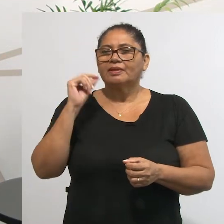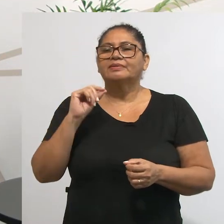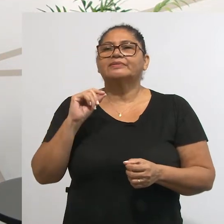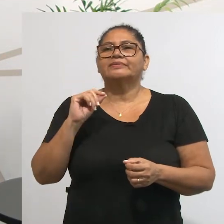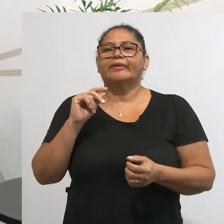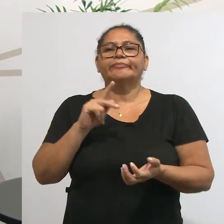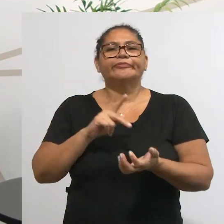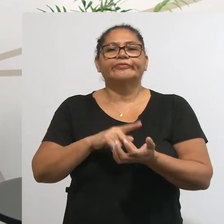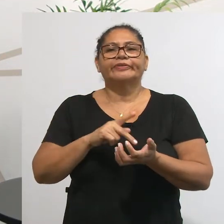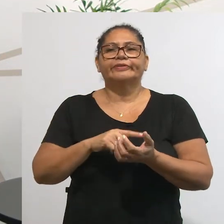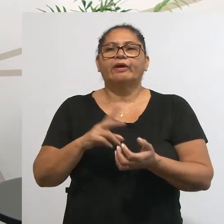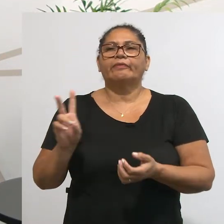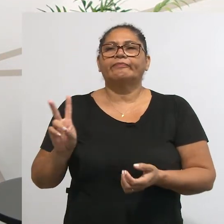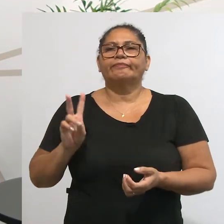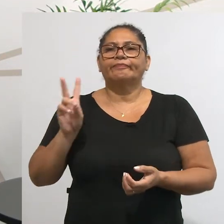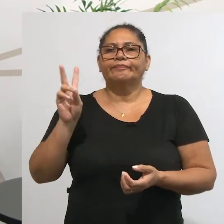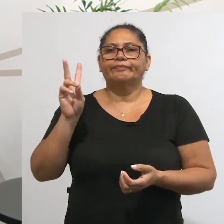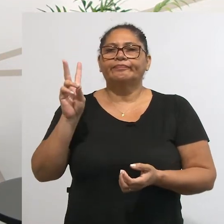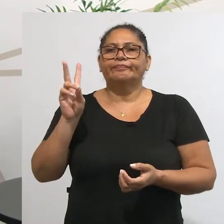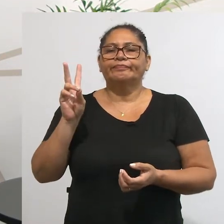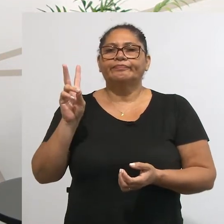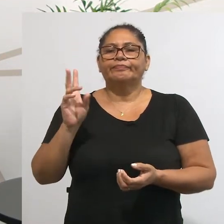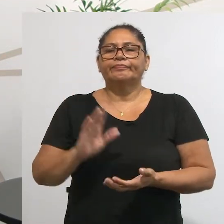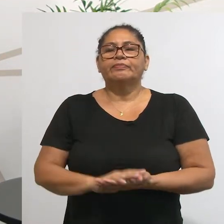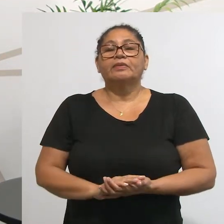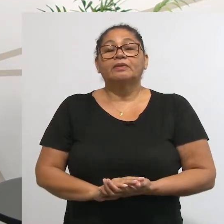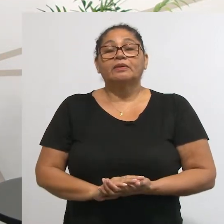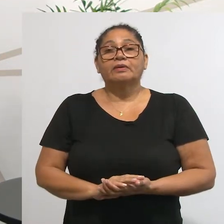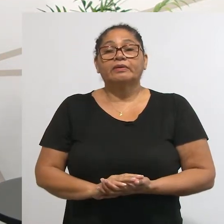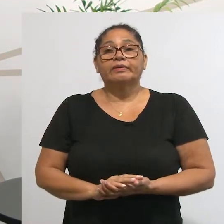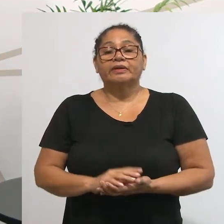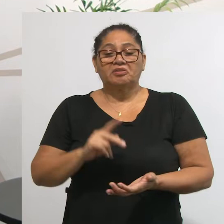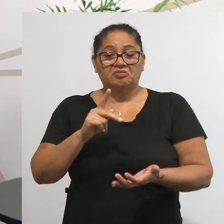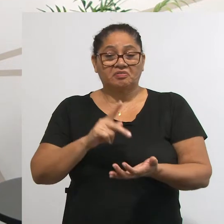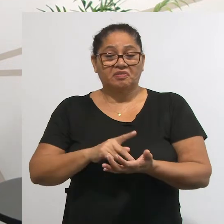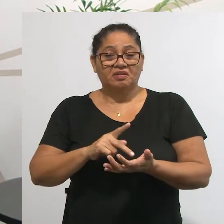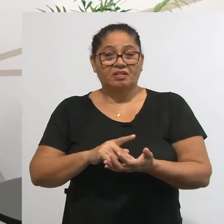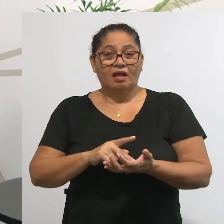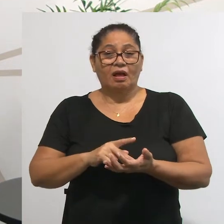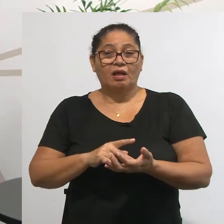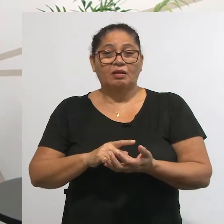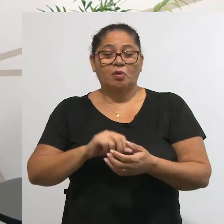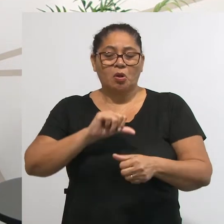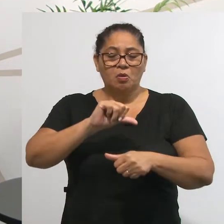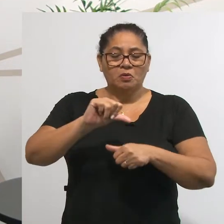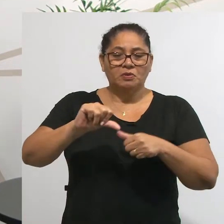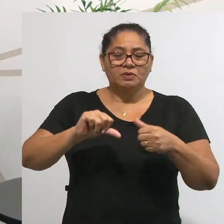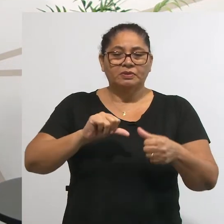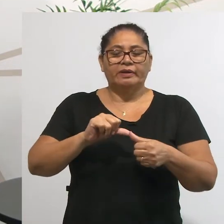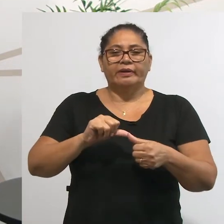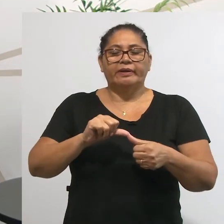que realmente ele tem um valor e a existência dele realmente pode mudar algo e